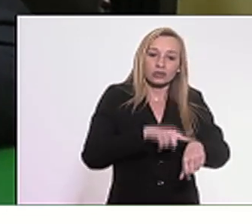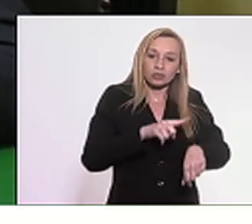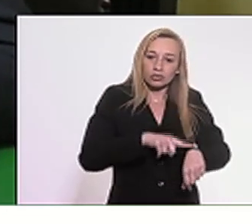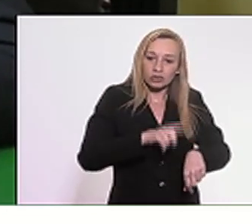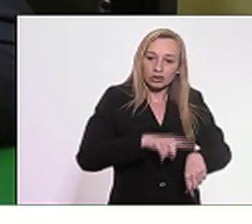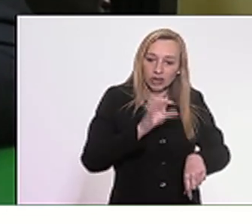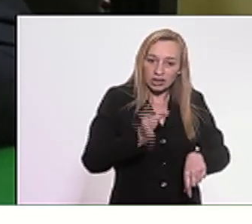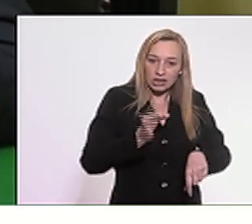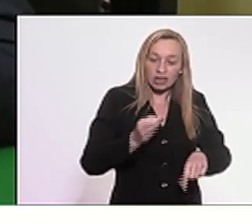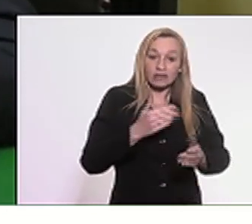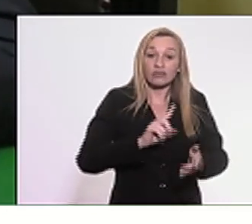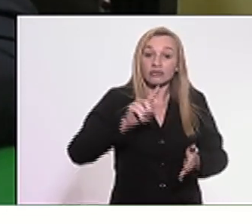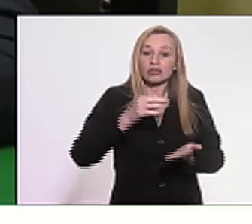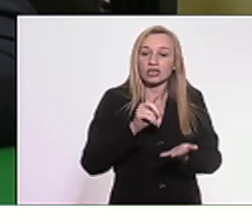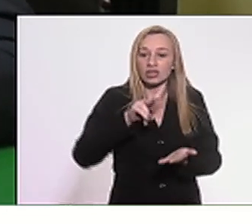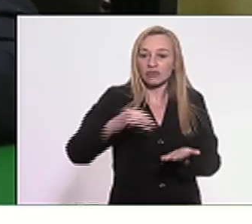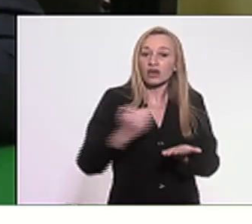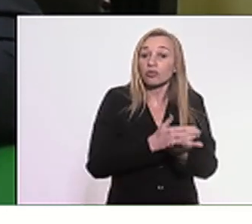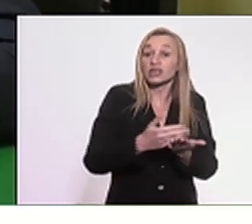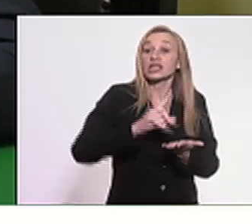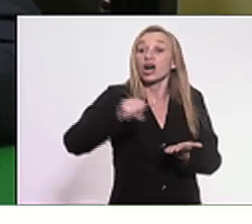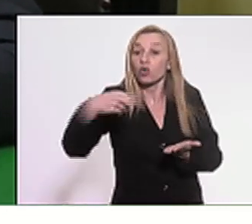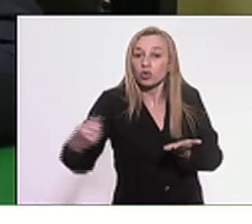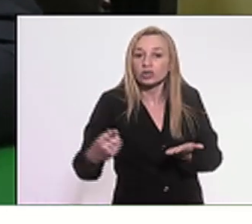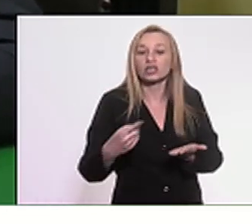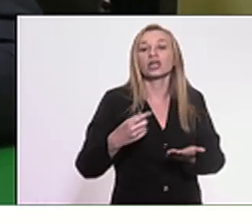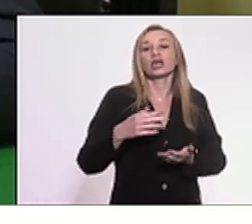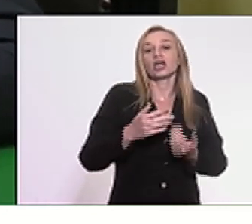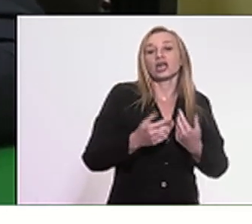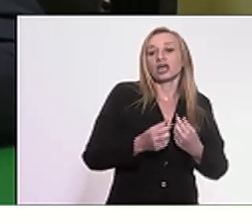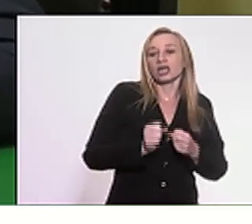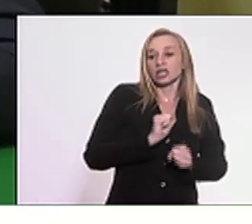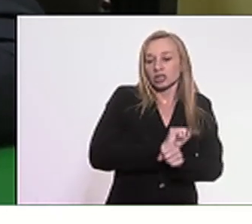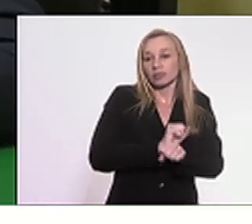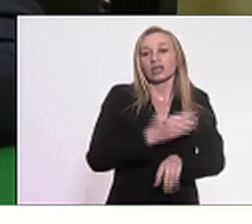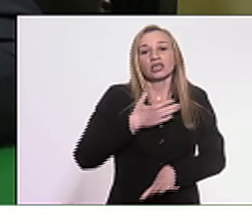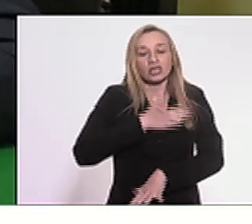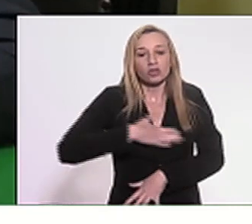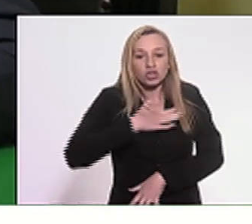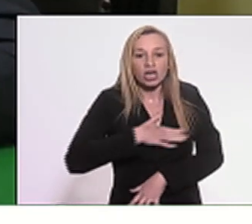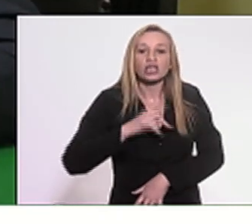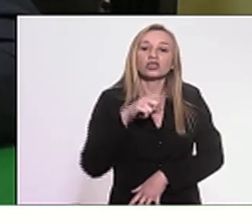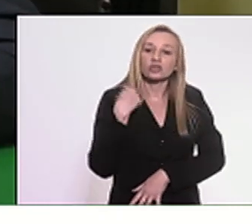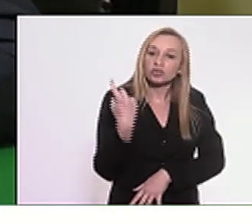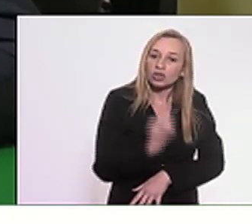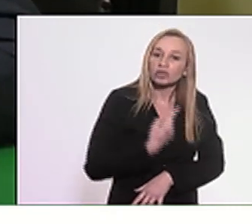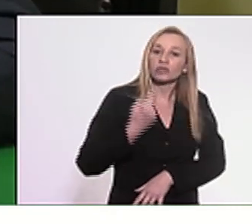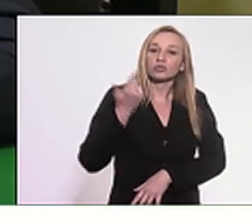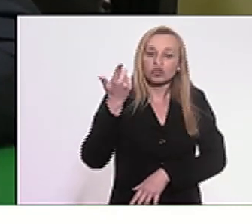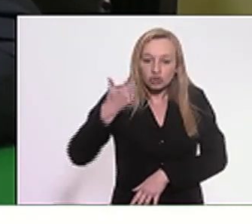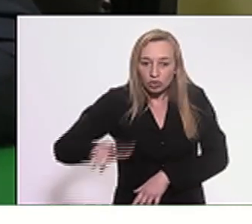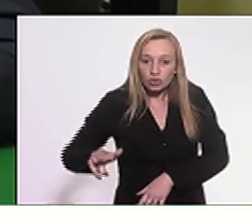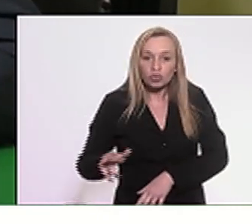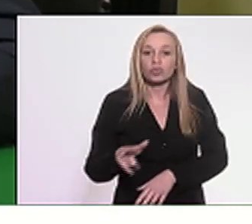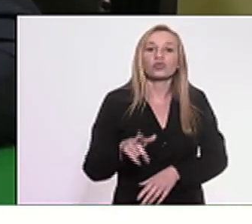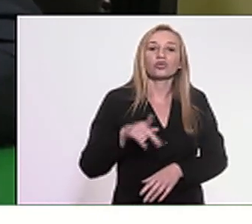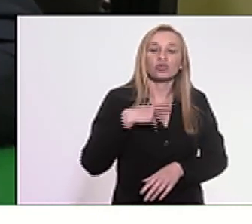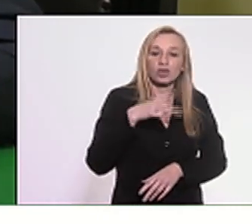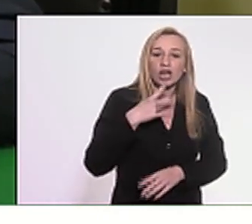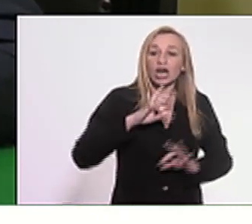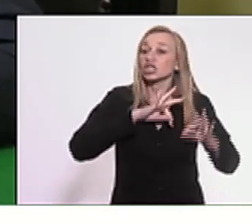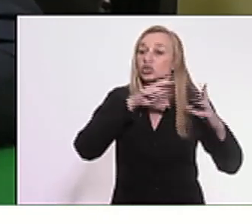comissão aqui. Eu espero que tenham gostado. Acho que a gente vai desdobrar tudo que foi falado aqui